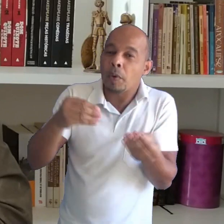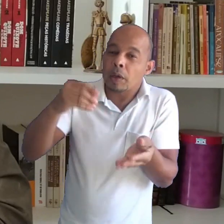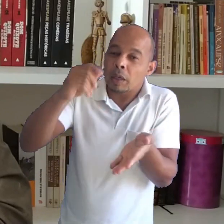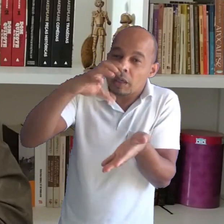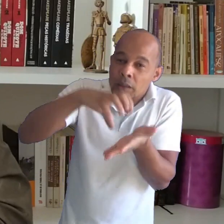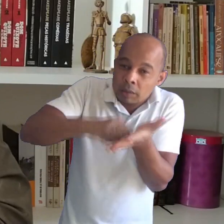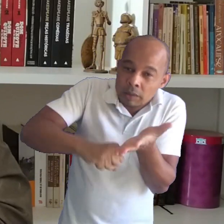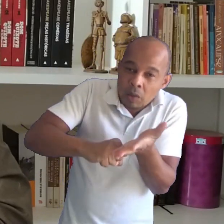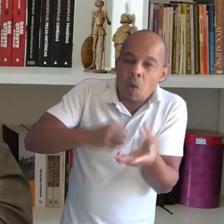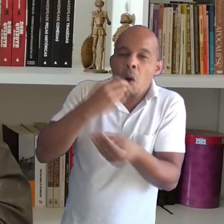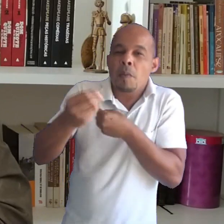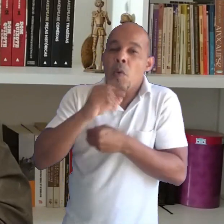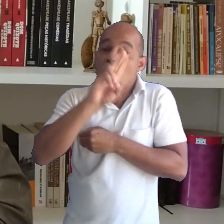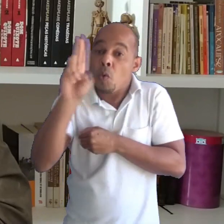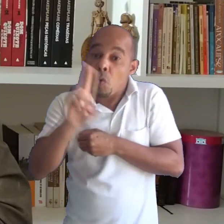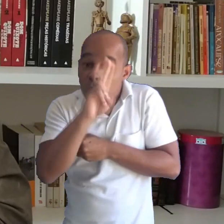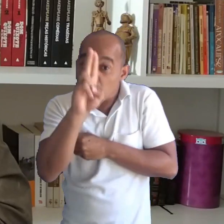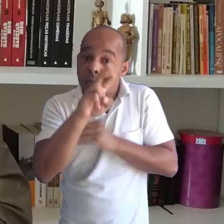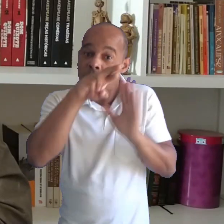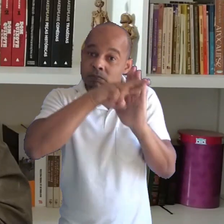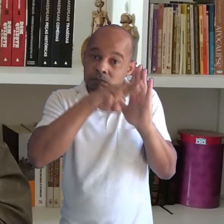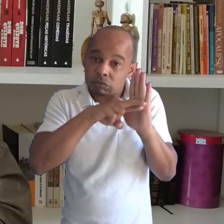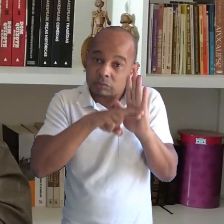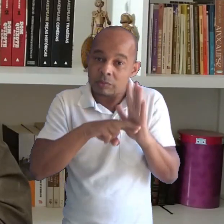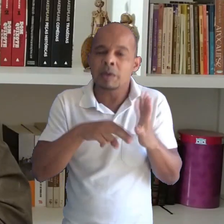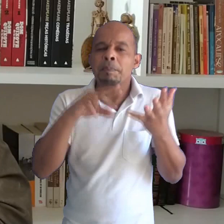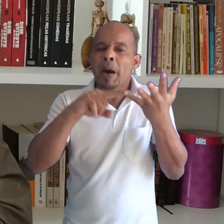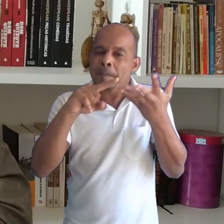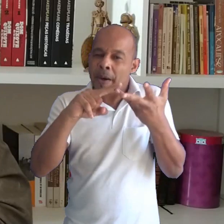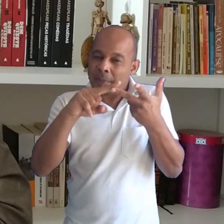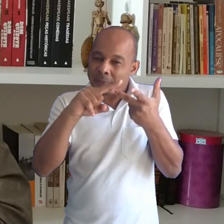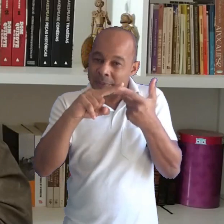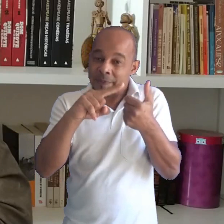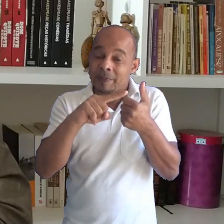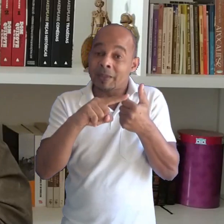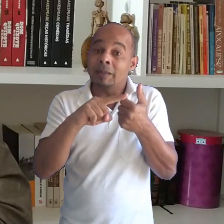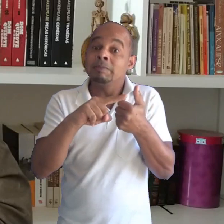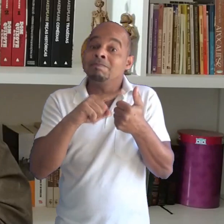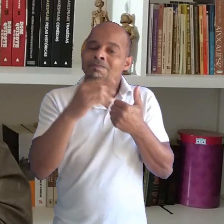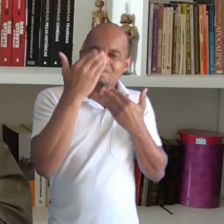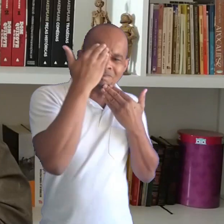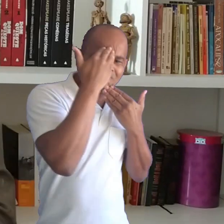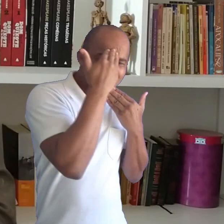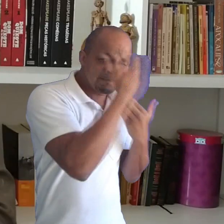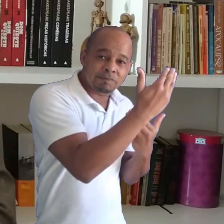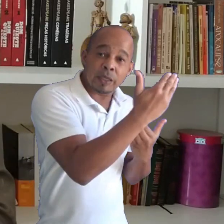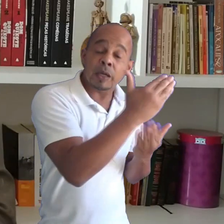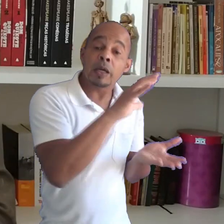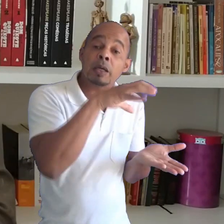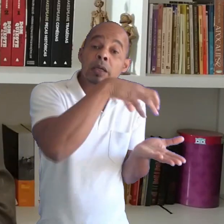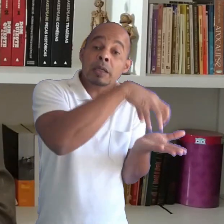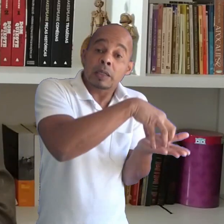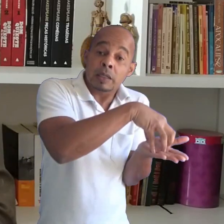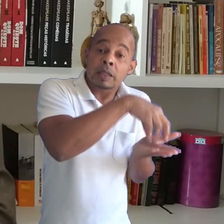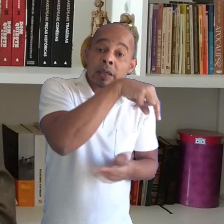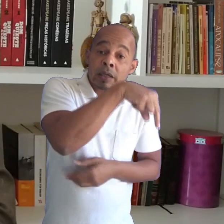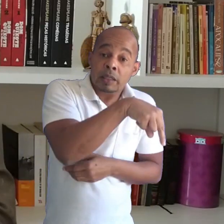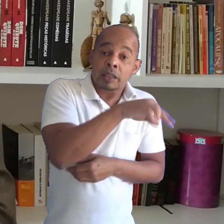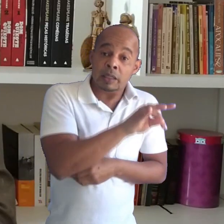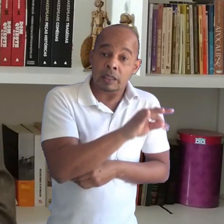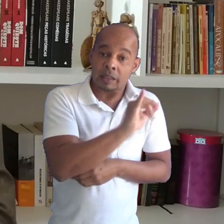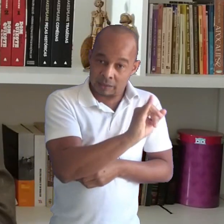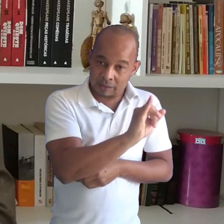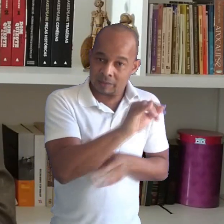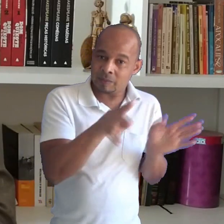da conta, os detalhes da migração, as normas de uso e todas as demais informações pertinentes. Quero, por fim,